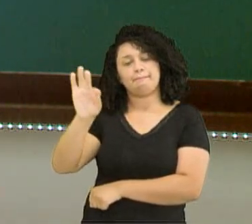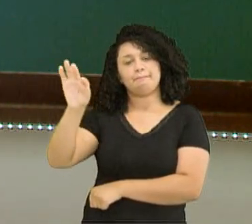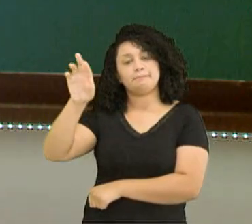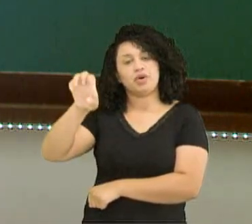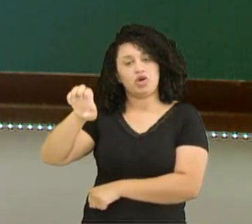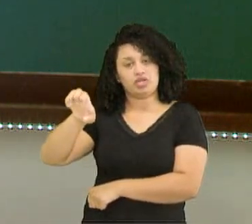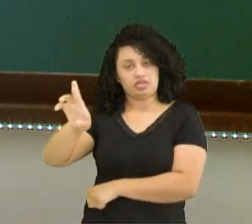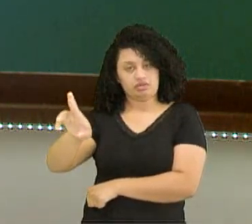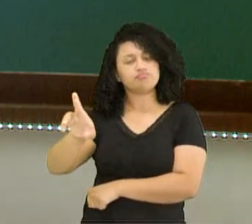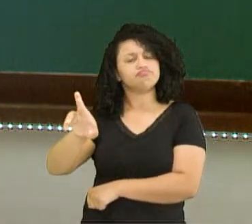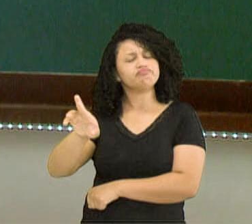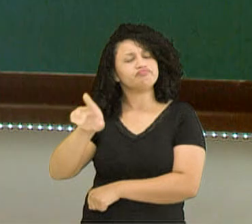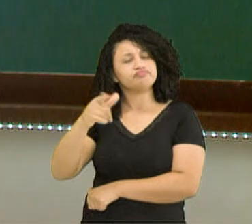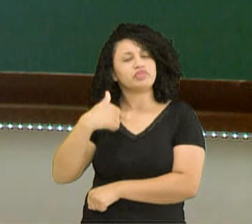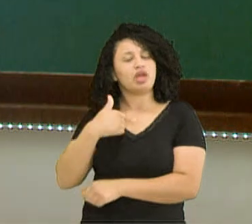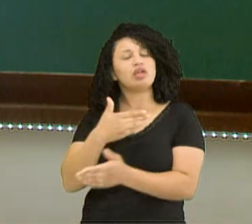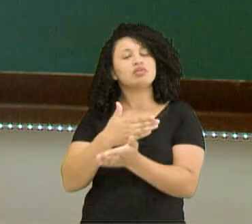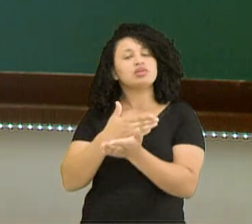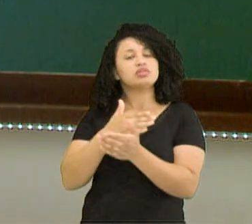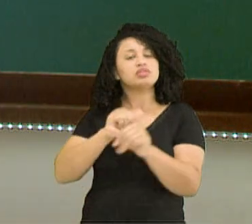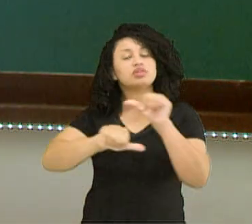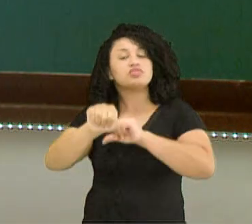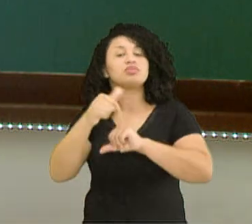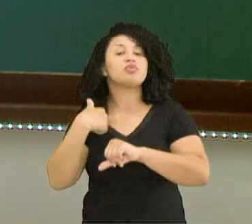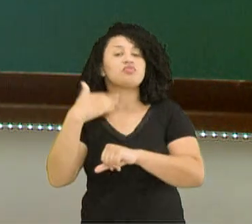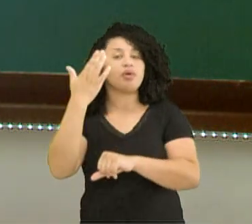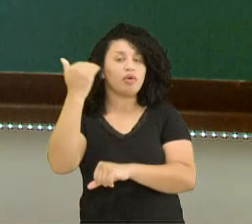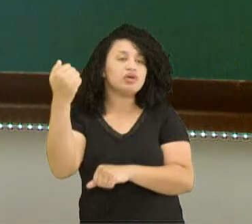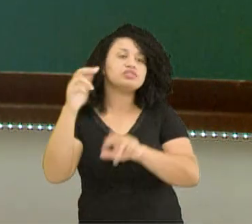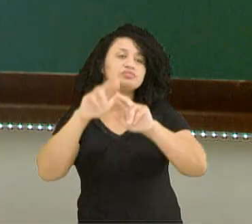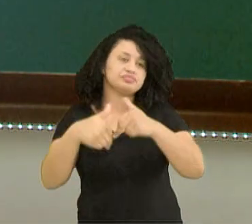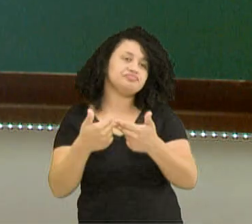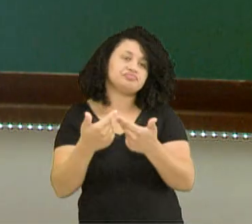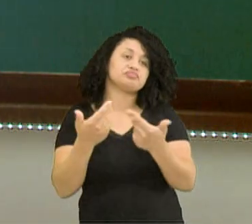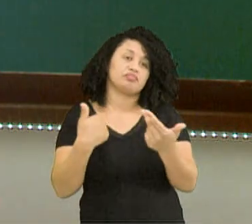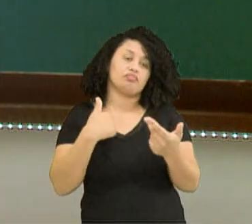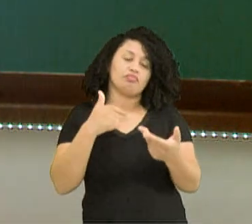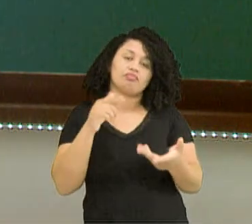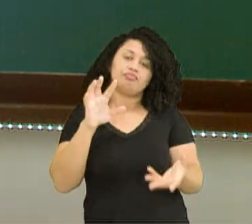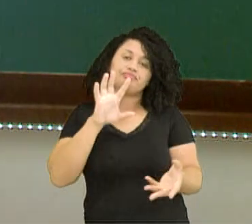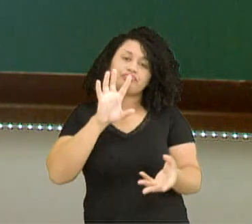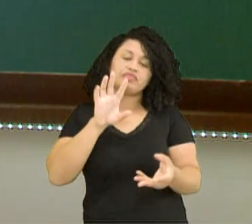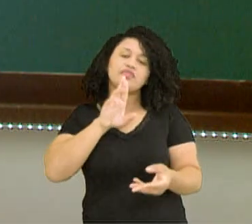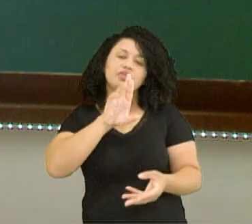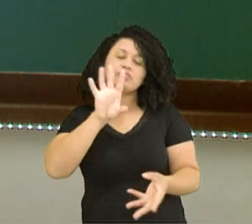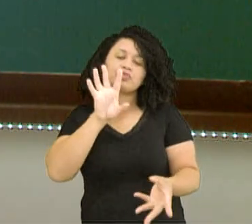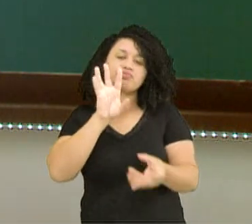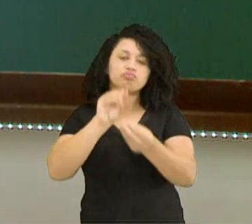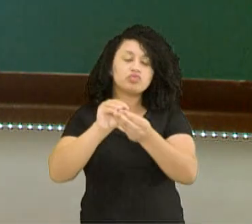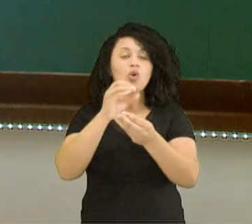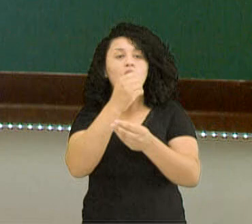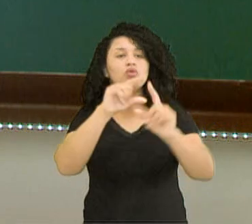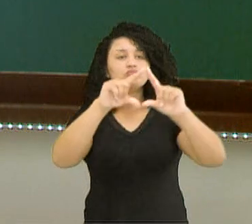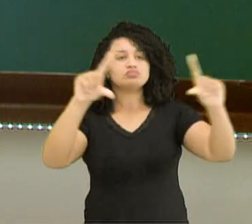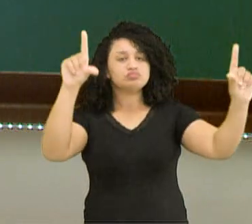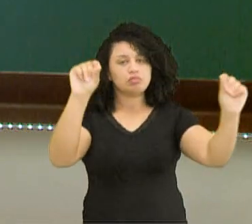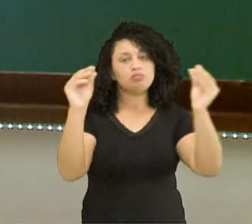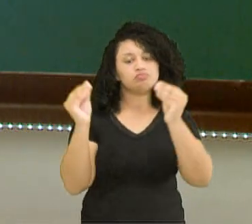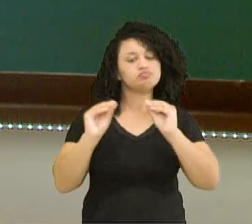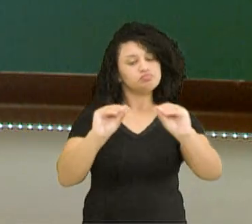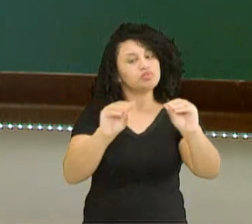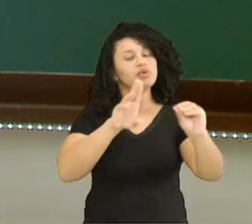Harry Potter film series, ok? Então a gente pode dar uma simplificada ou pode pegar a parte do texto, não tem problema